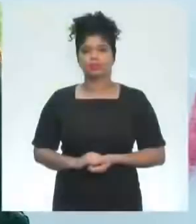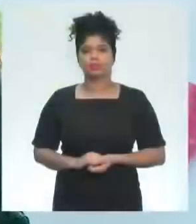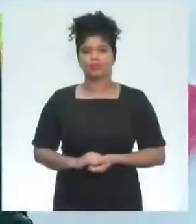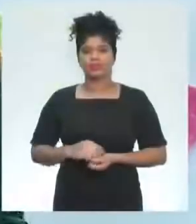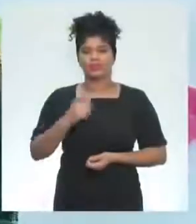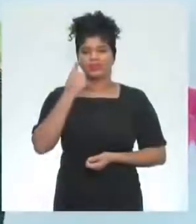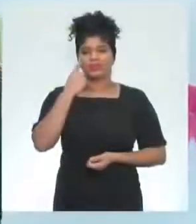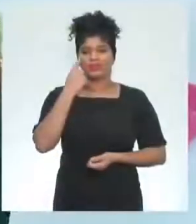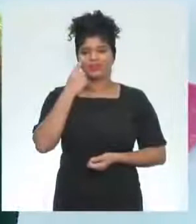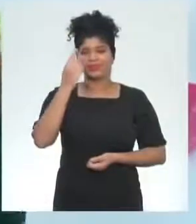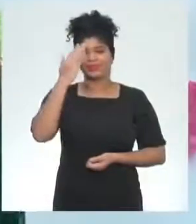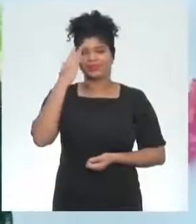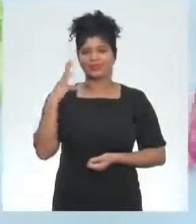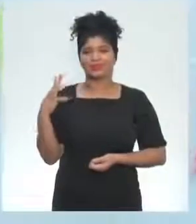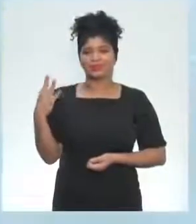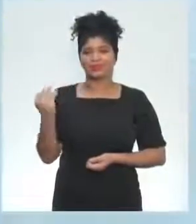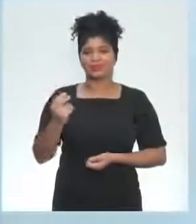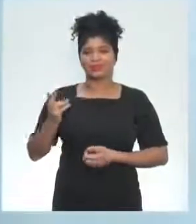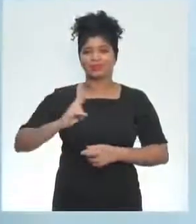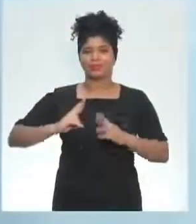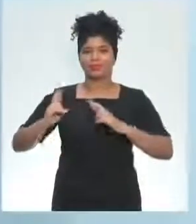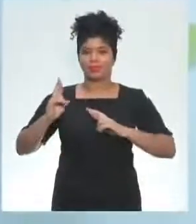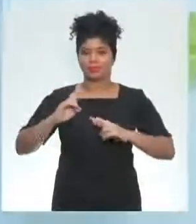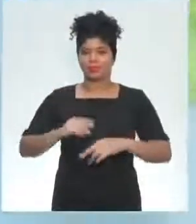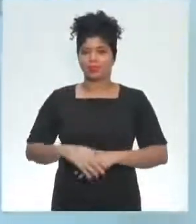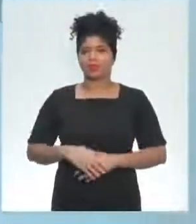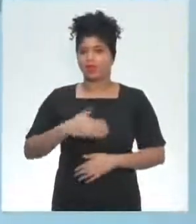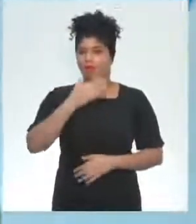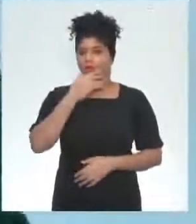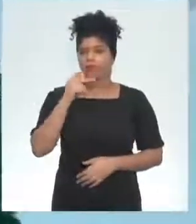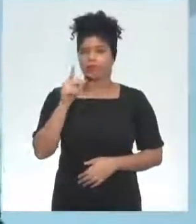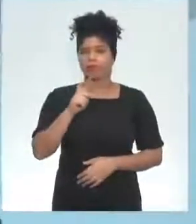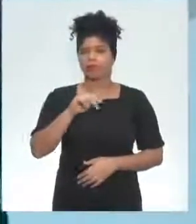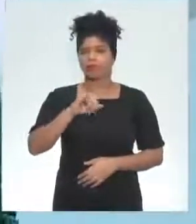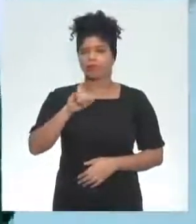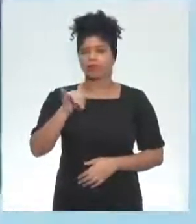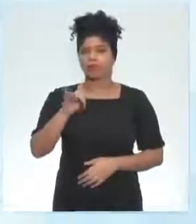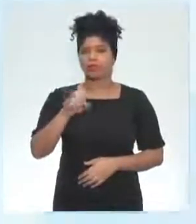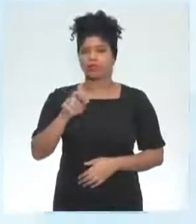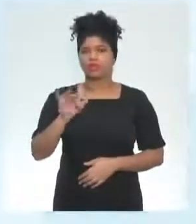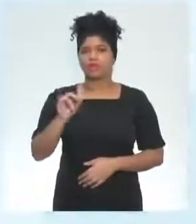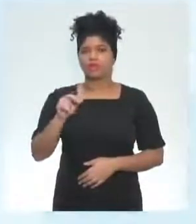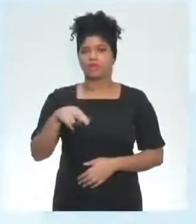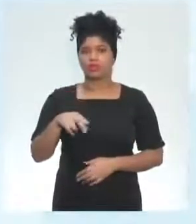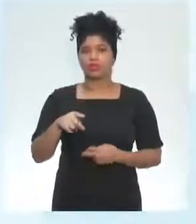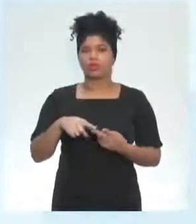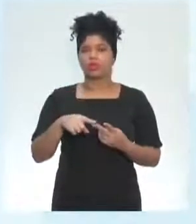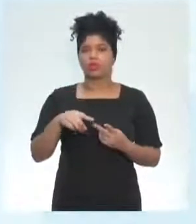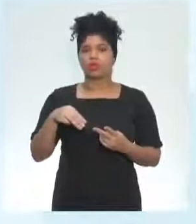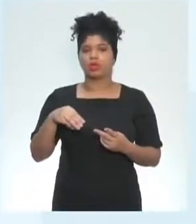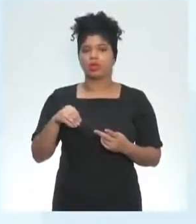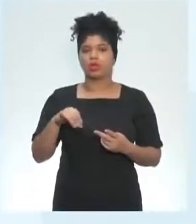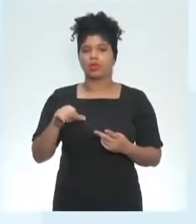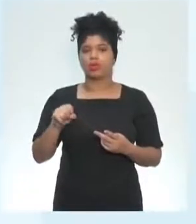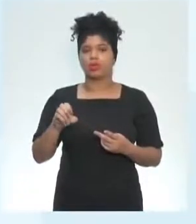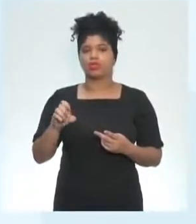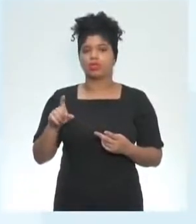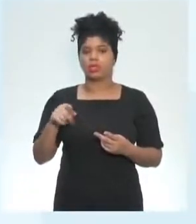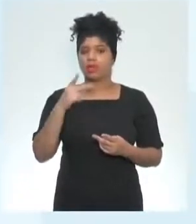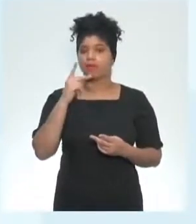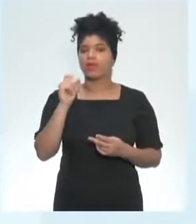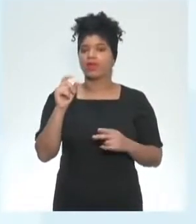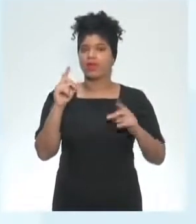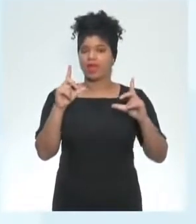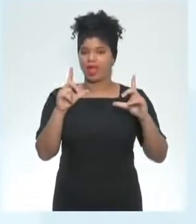Olha só, muito obrigada a todos pelas respostas. Professor Jefferson e professor Moisés citaram, né, que na fotografia a gente